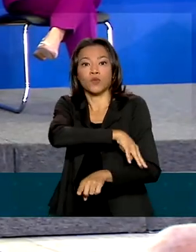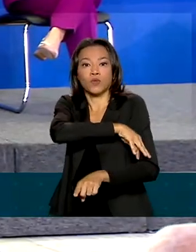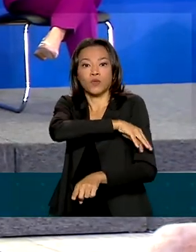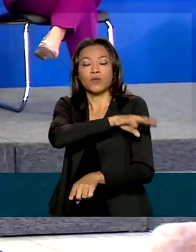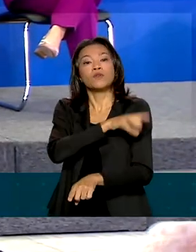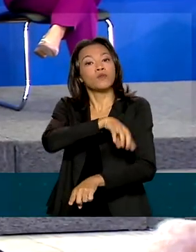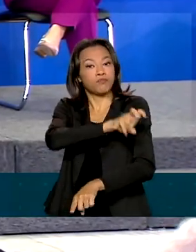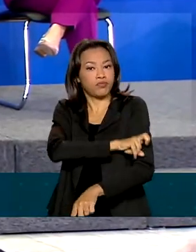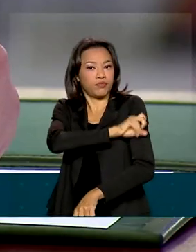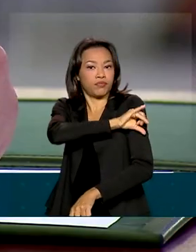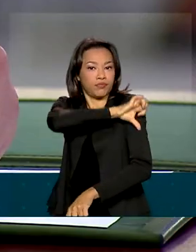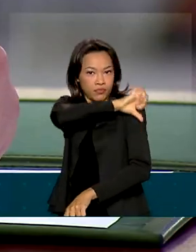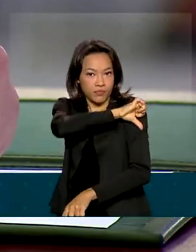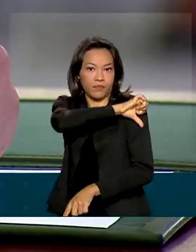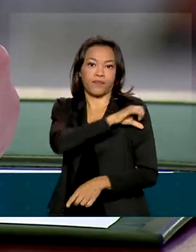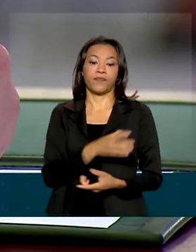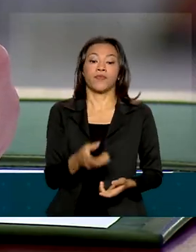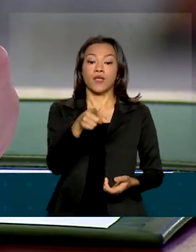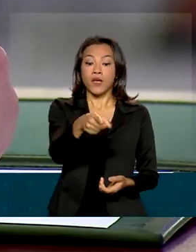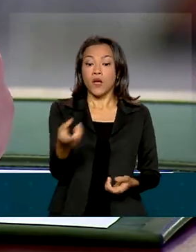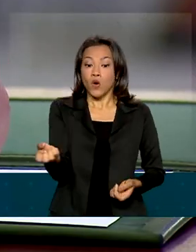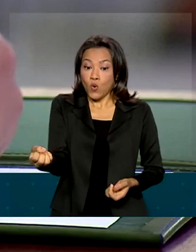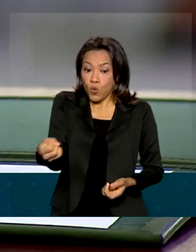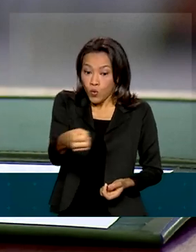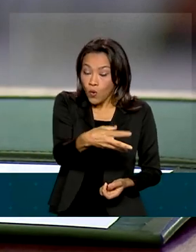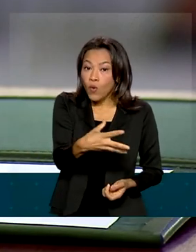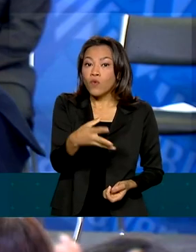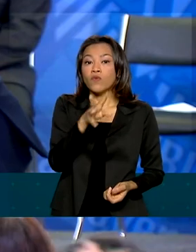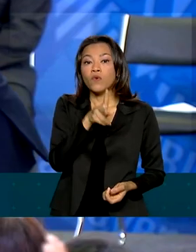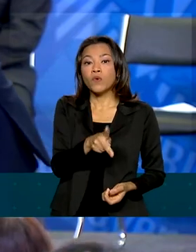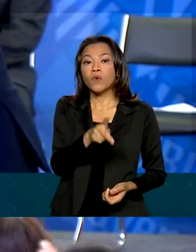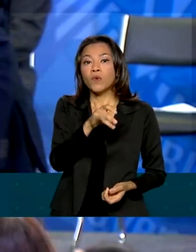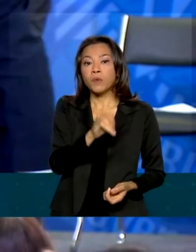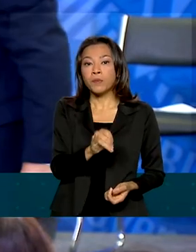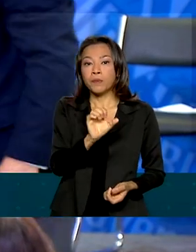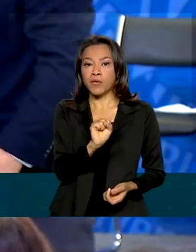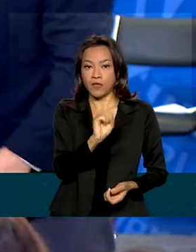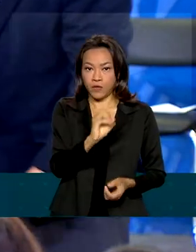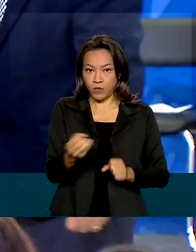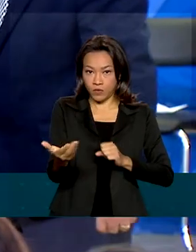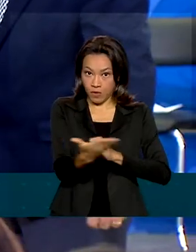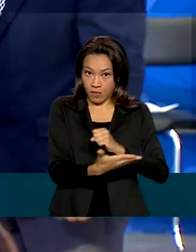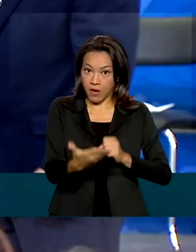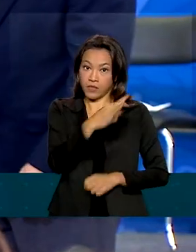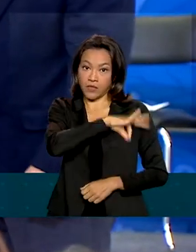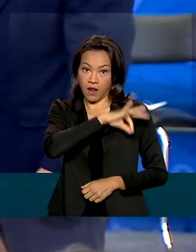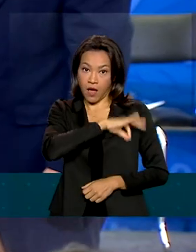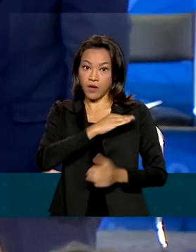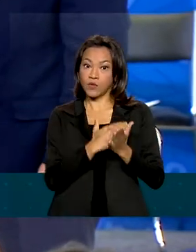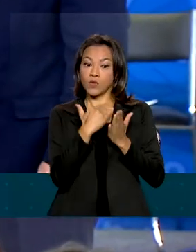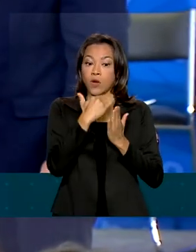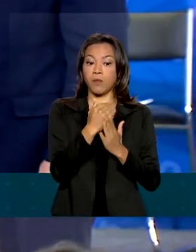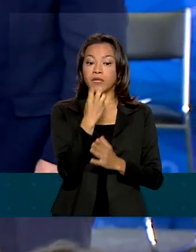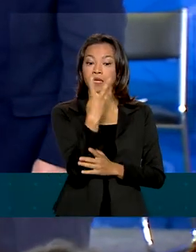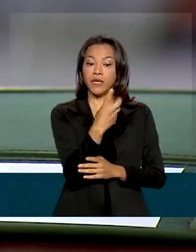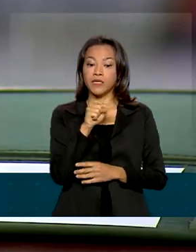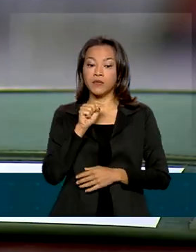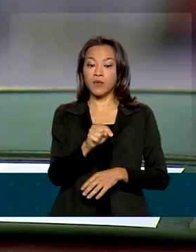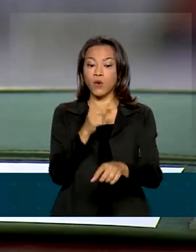Com a assinatura da portaria, o novo piso salarial dos professores do ensino básico sobe para R$